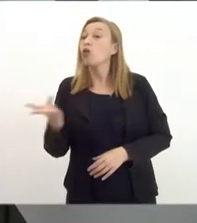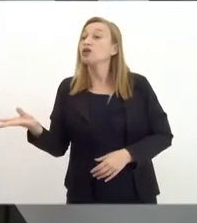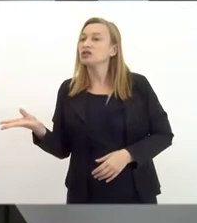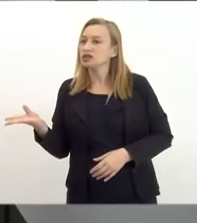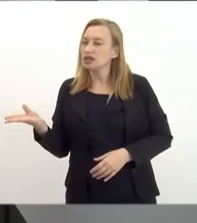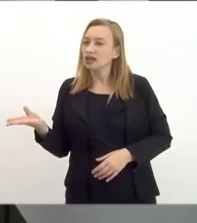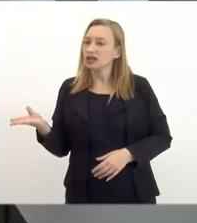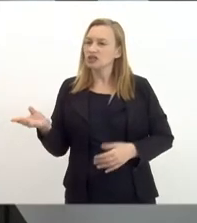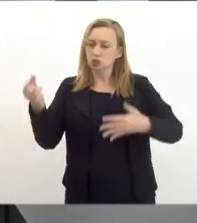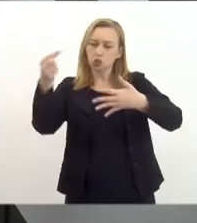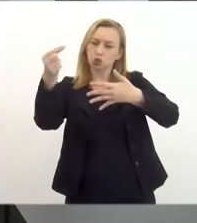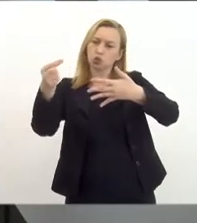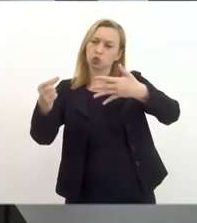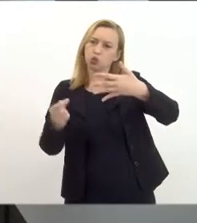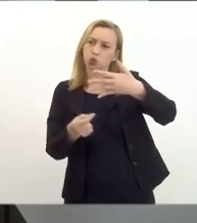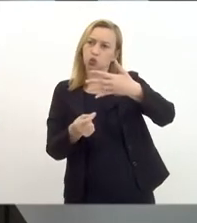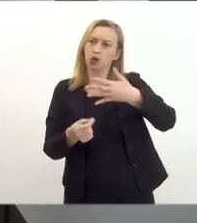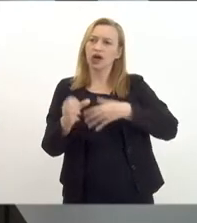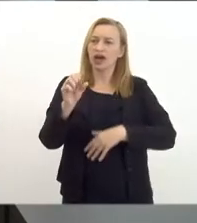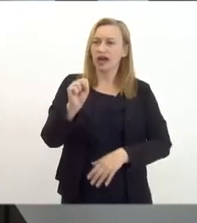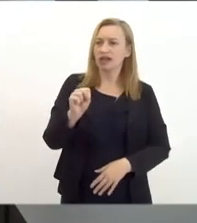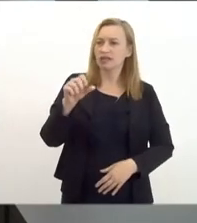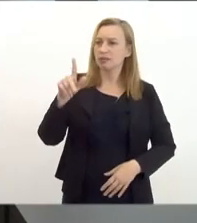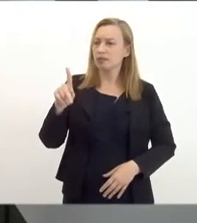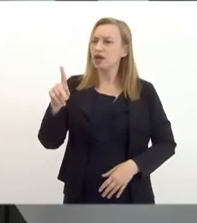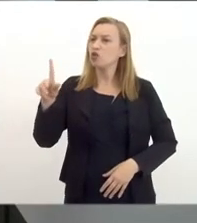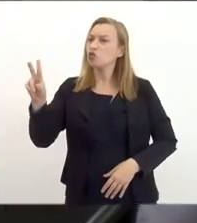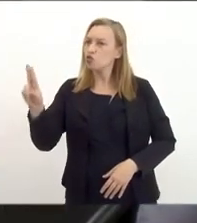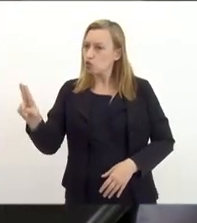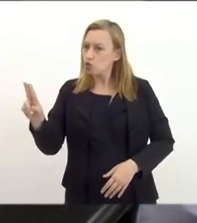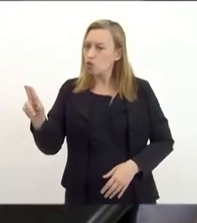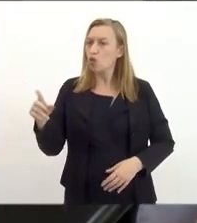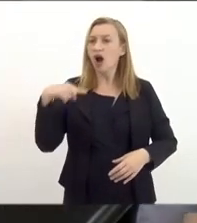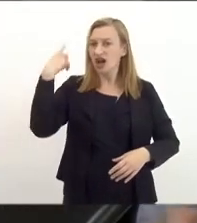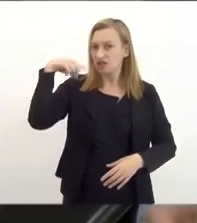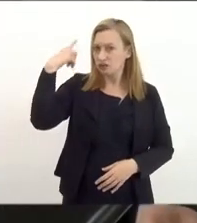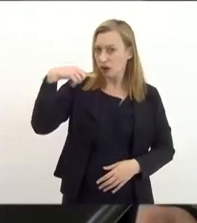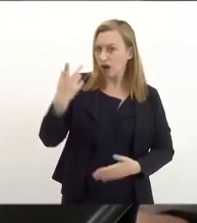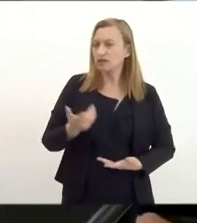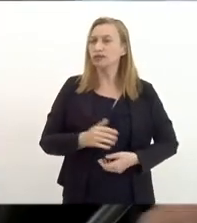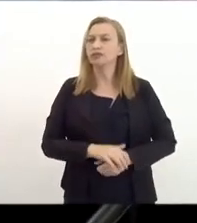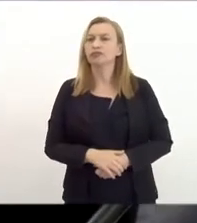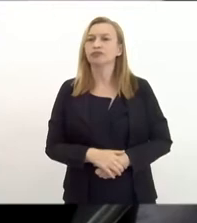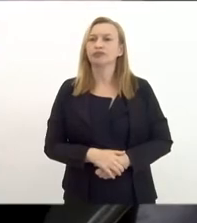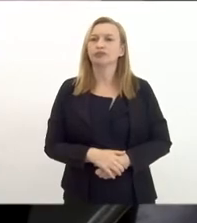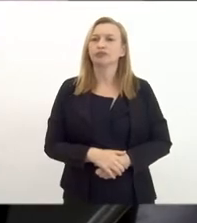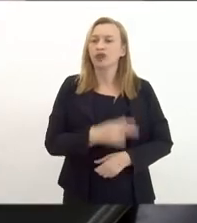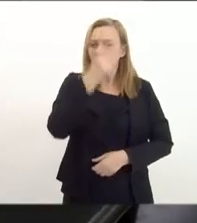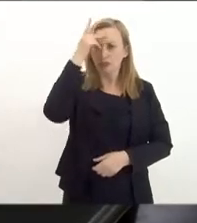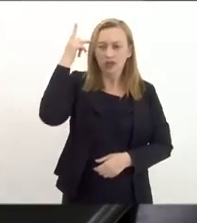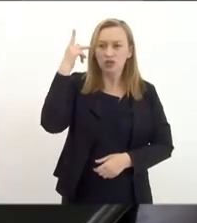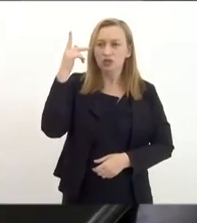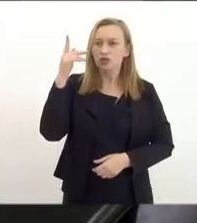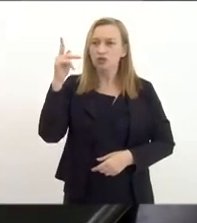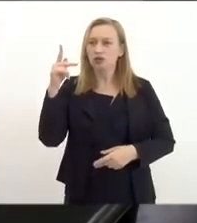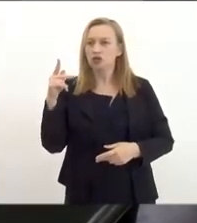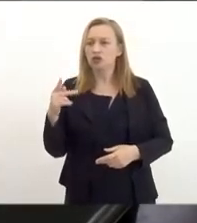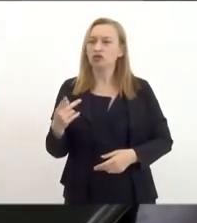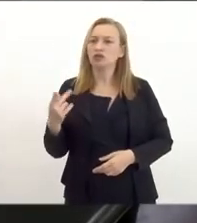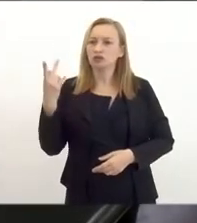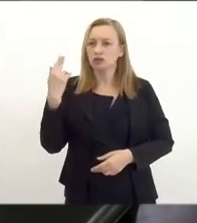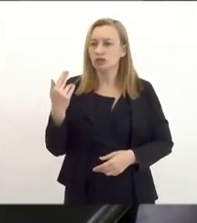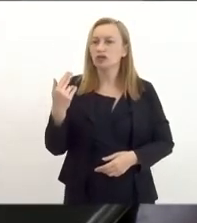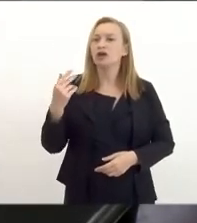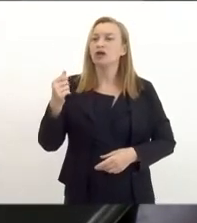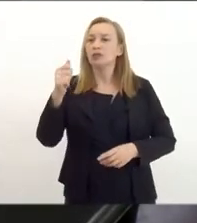de itens SP u advogados pessoas físicas